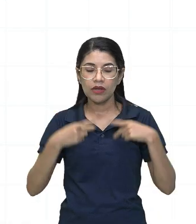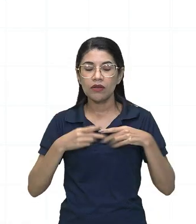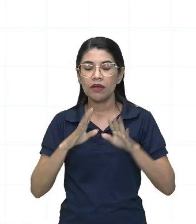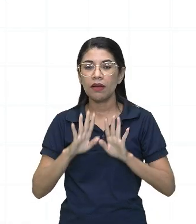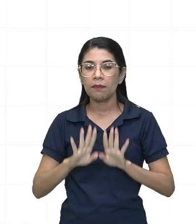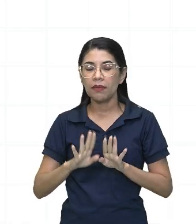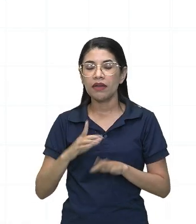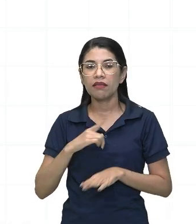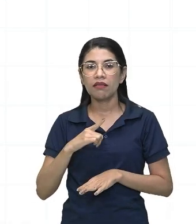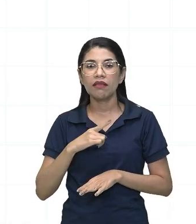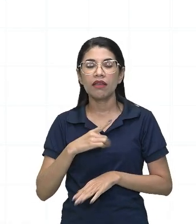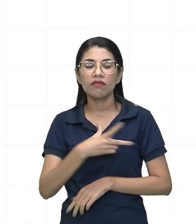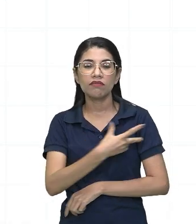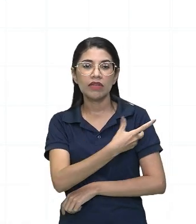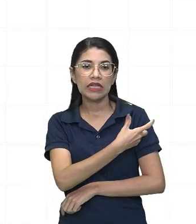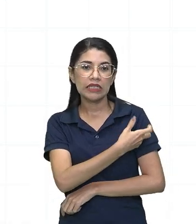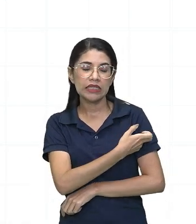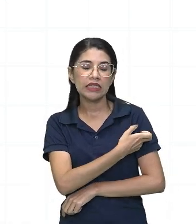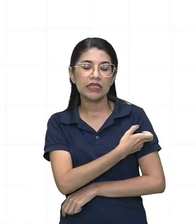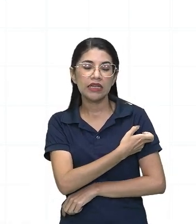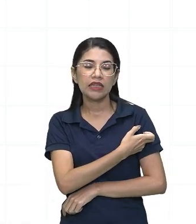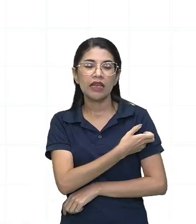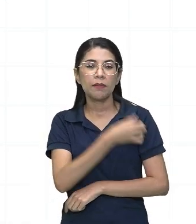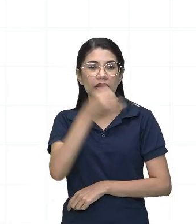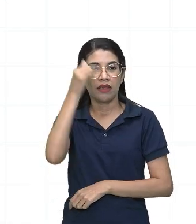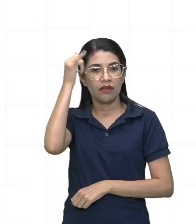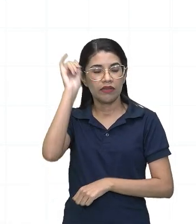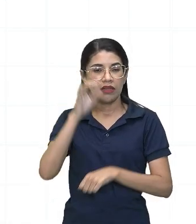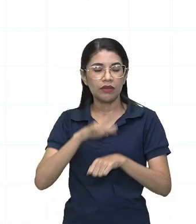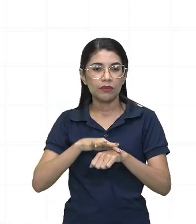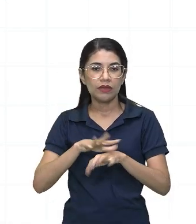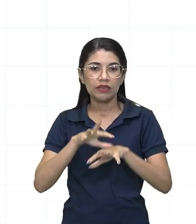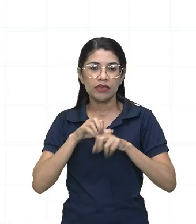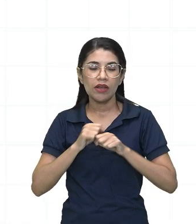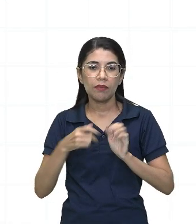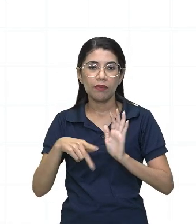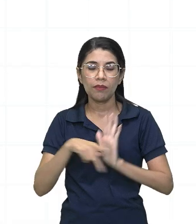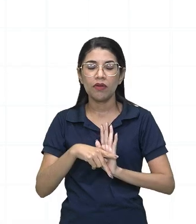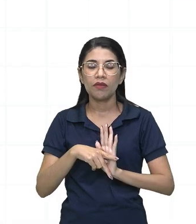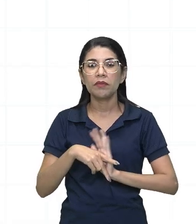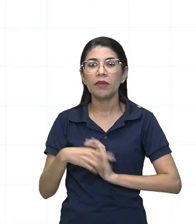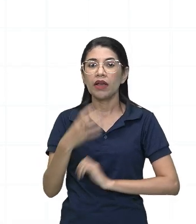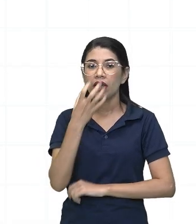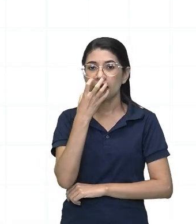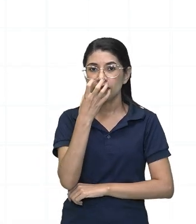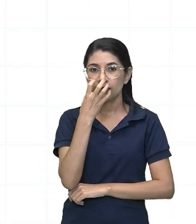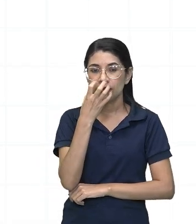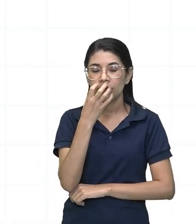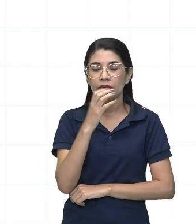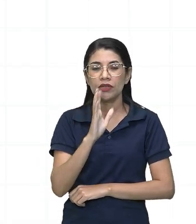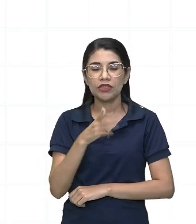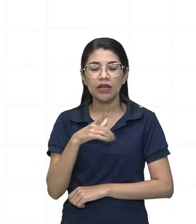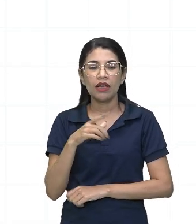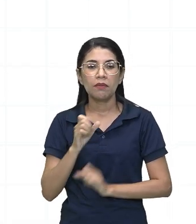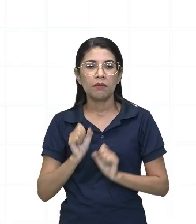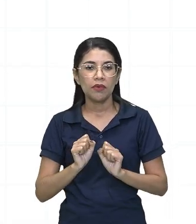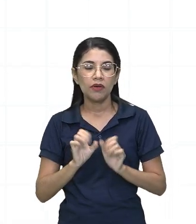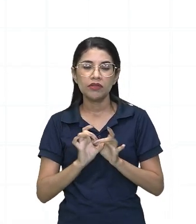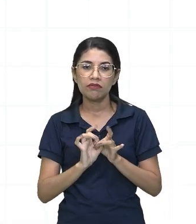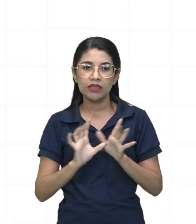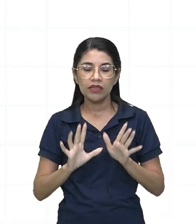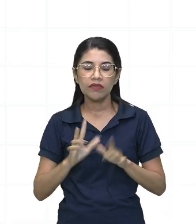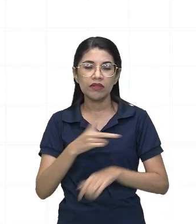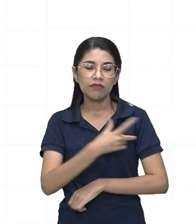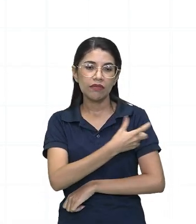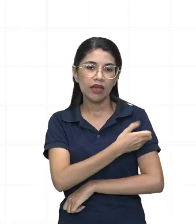porém existe vacina contra a leishmaniose para cães, né? Já licenciadas tanto no Brasil